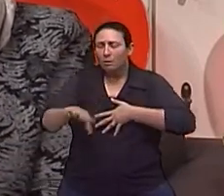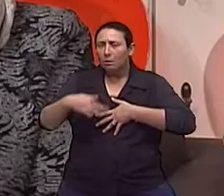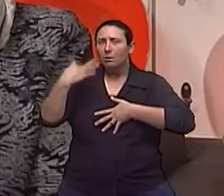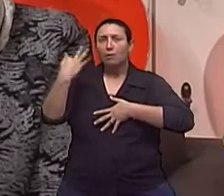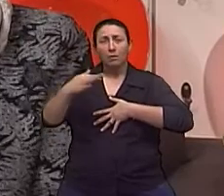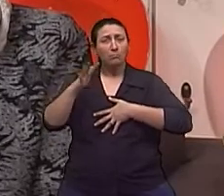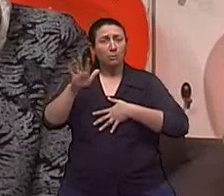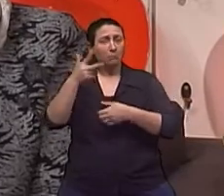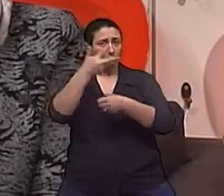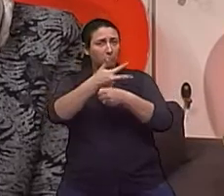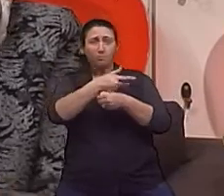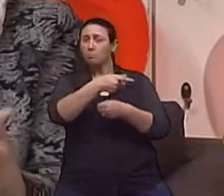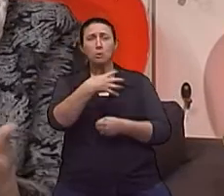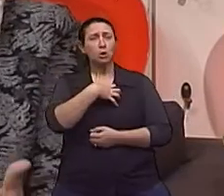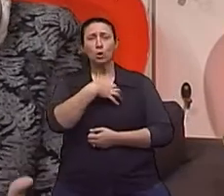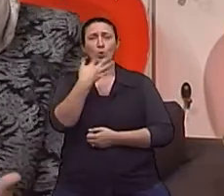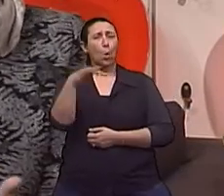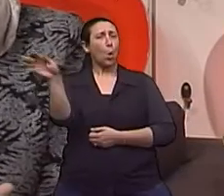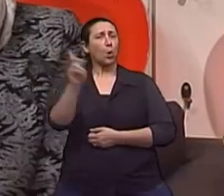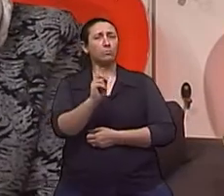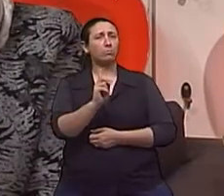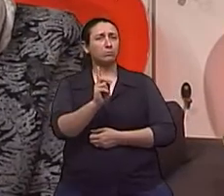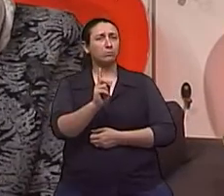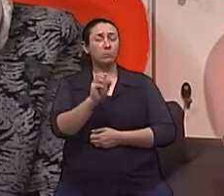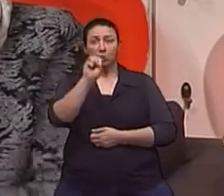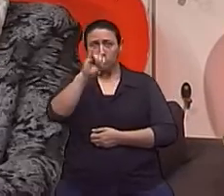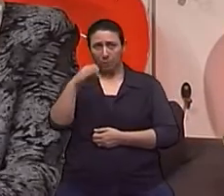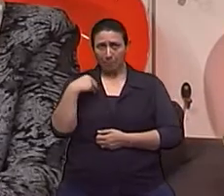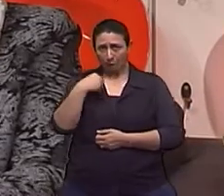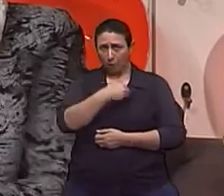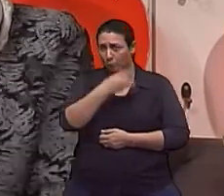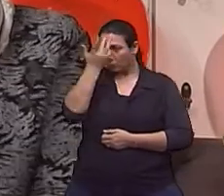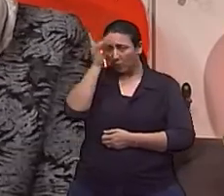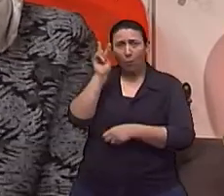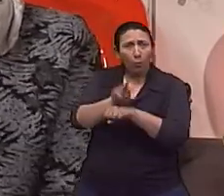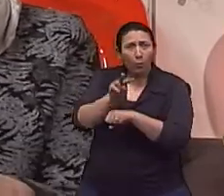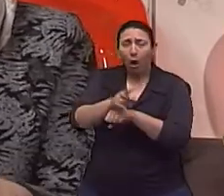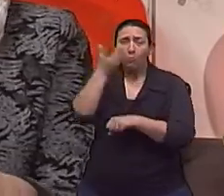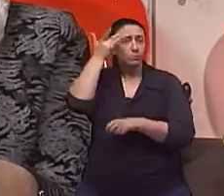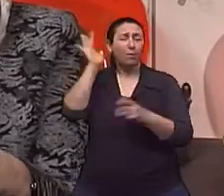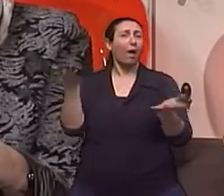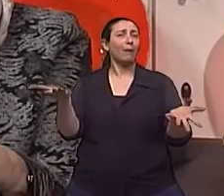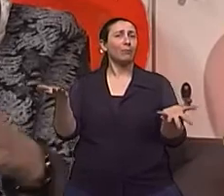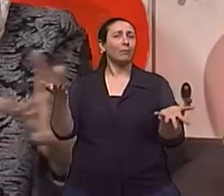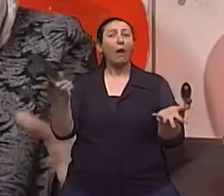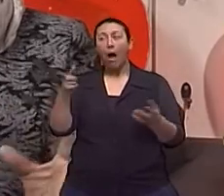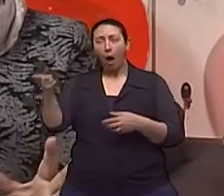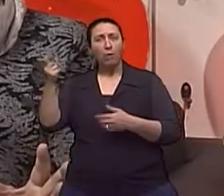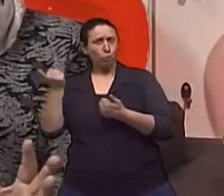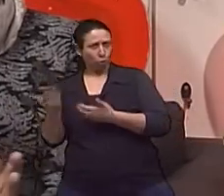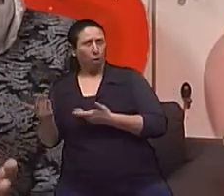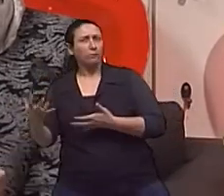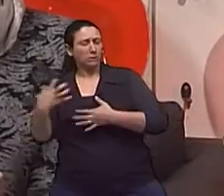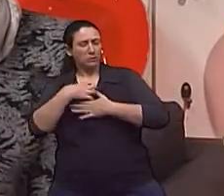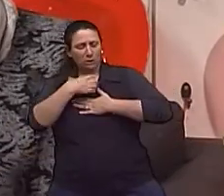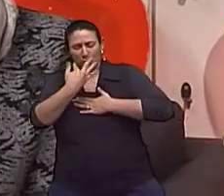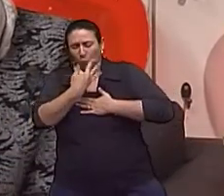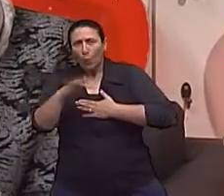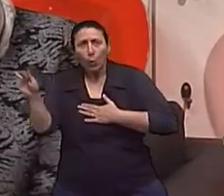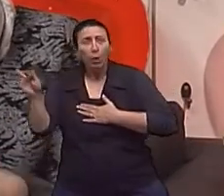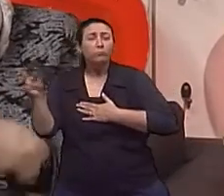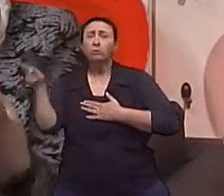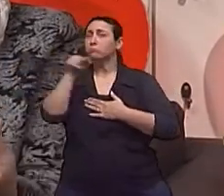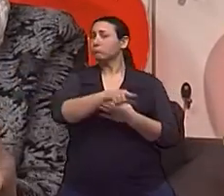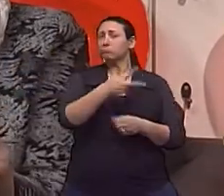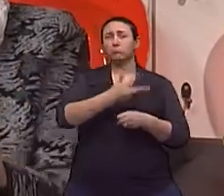no idoso não doi Então se o médico não sabe disso Eu não trato o idoso então assim toda a nossa sociedade está mudando